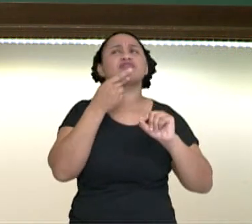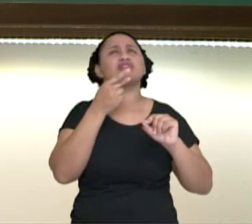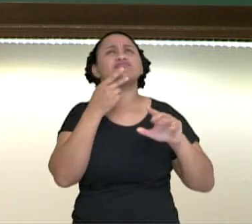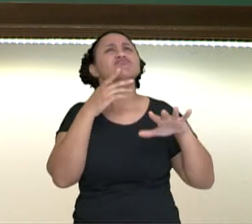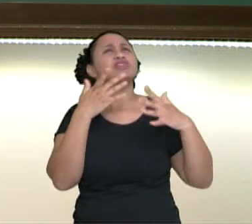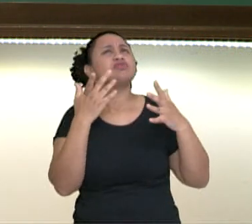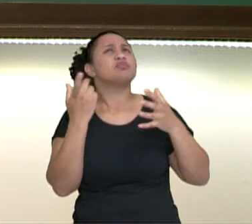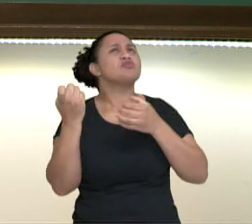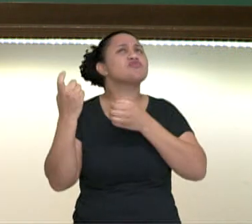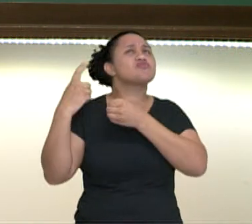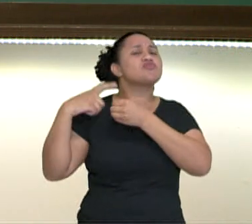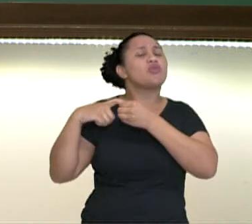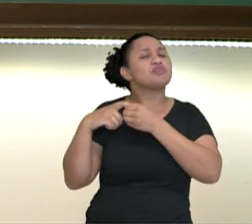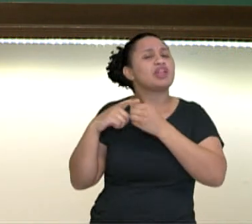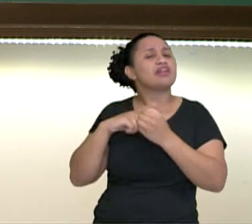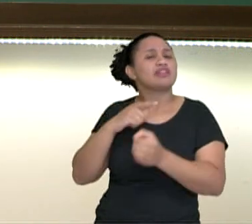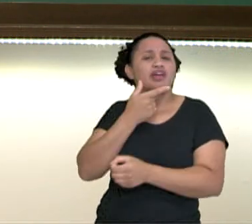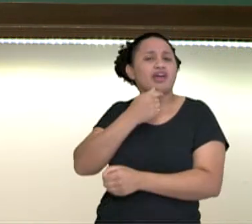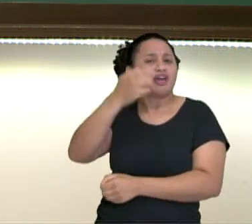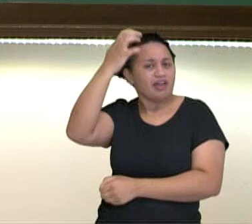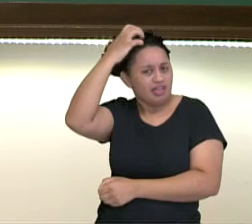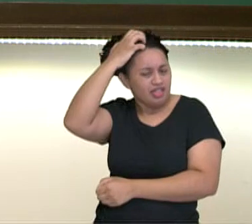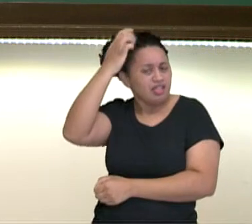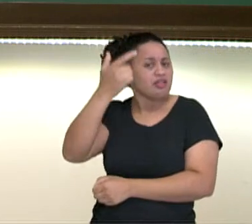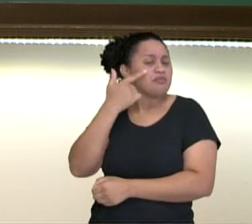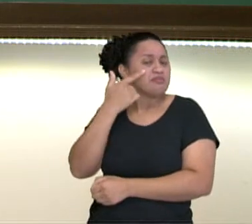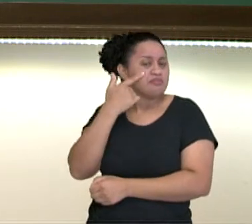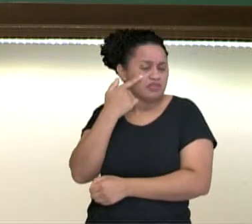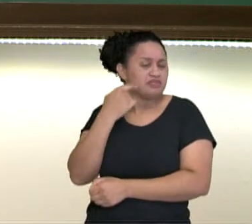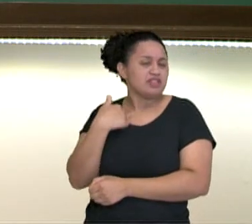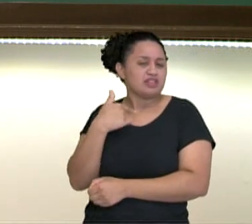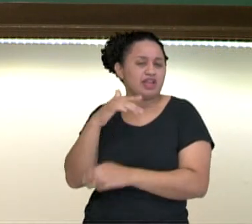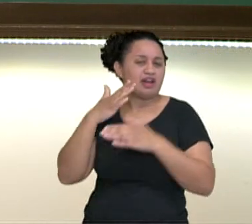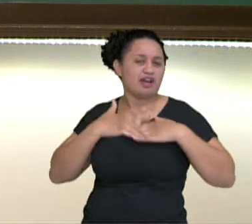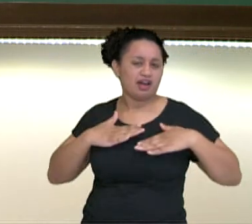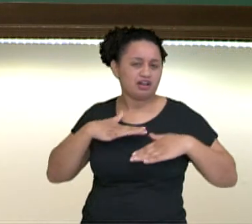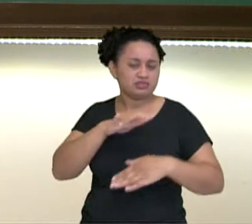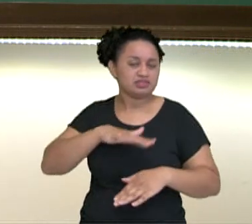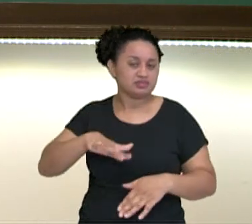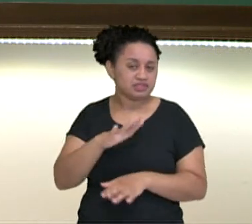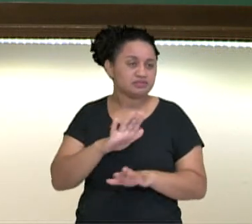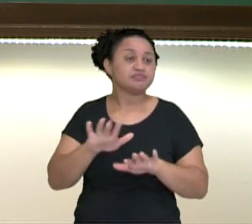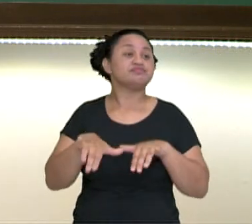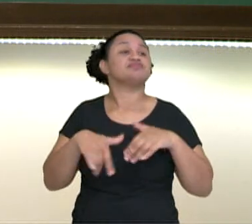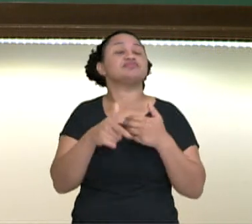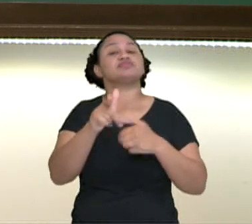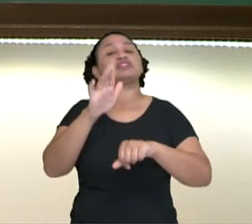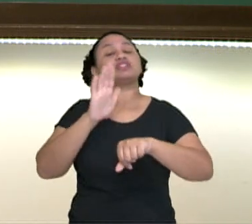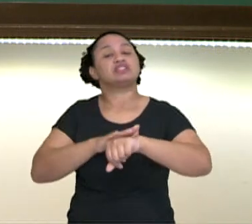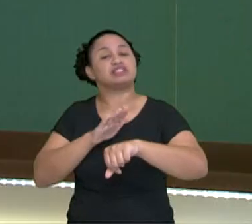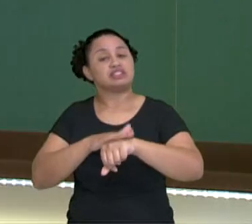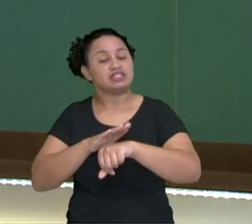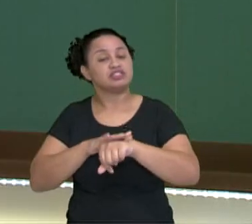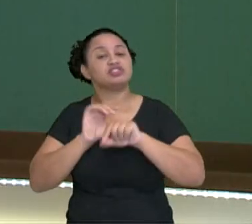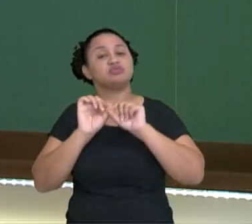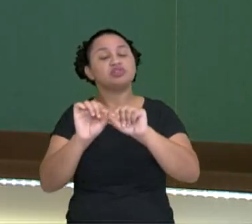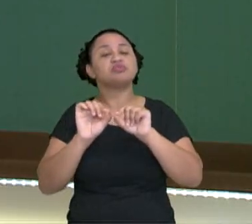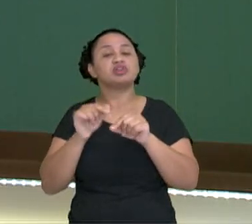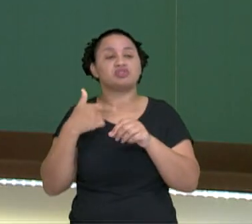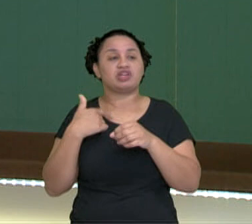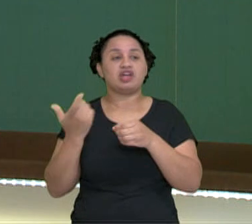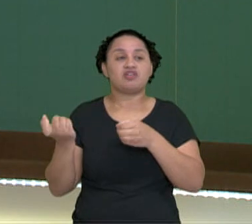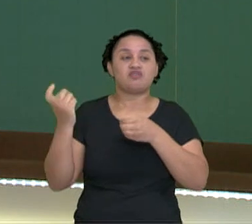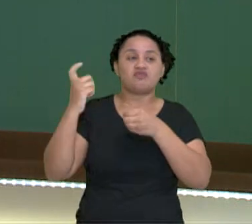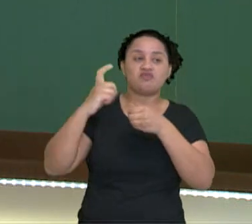vamos fazer retornar a monarquia para ver se as coisas acalmam. É nisso, né, nesse momento em que se retorna